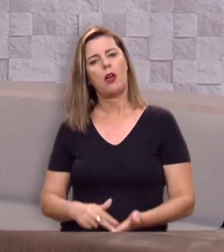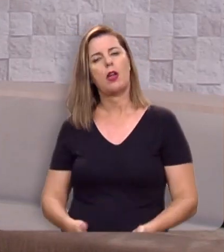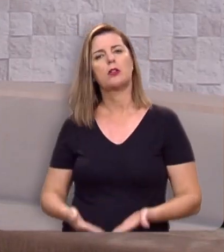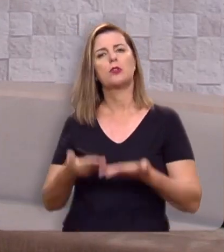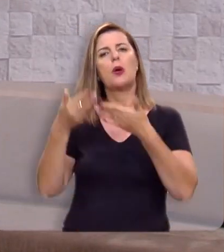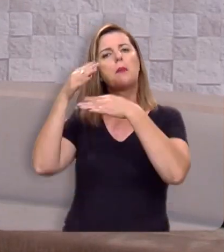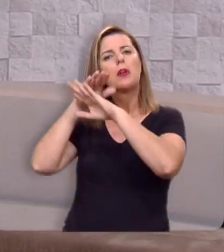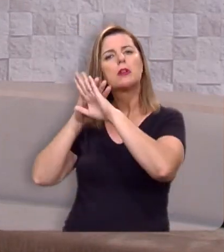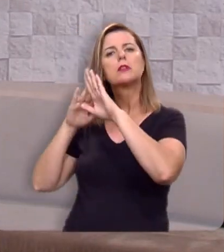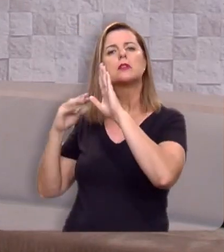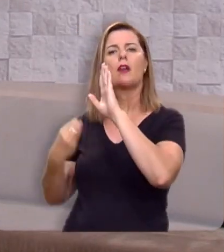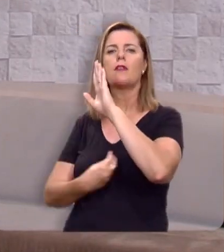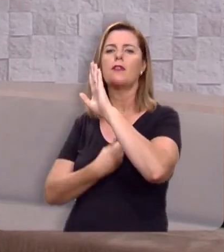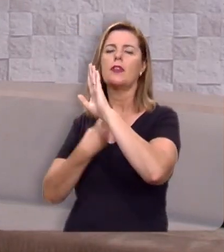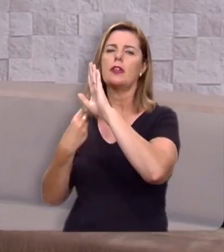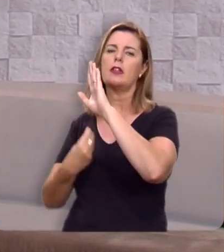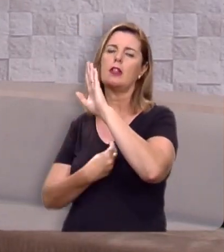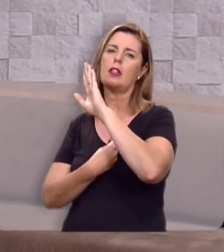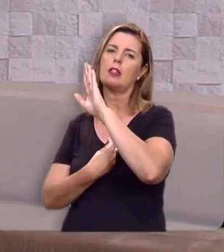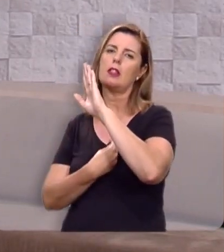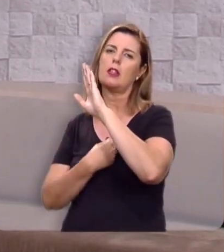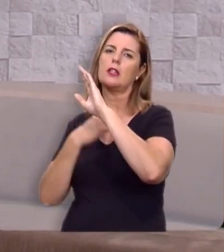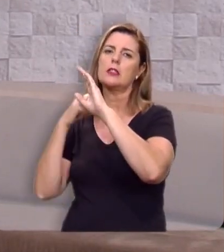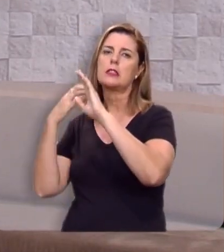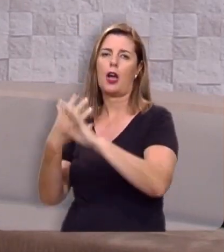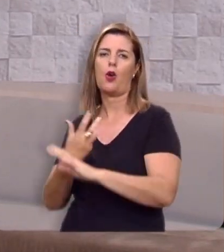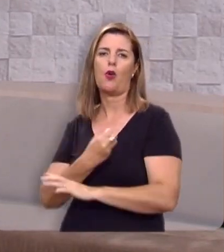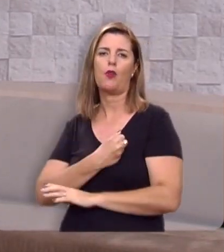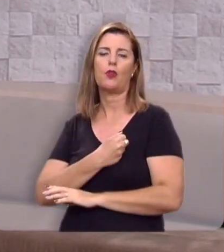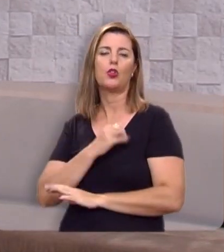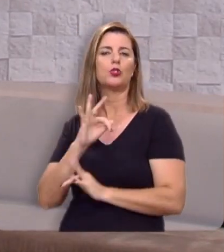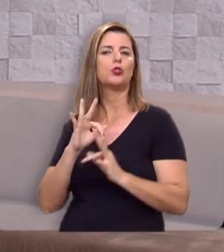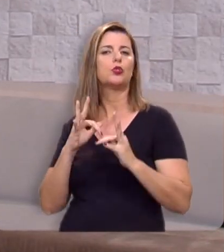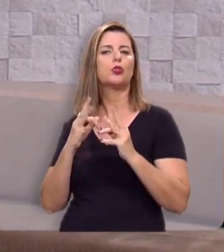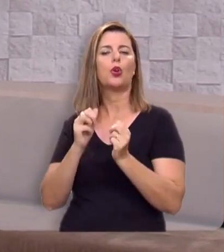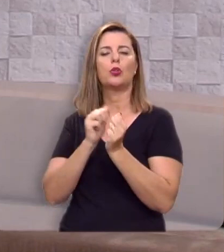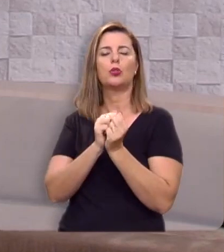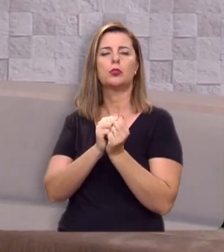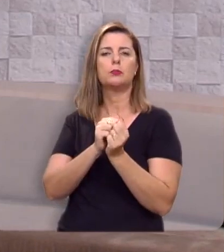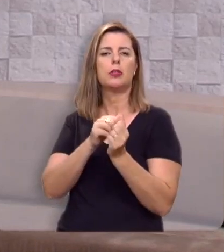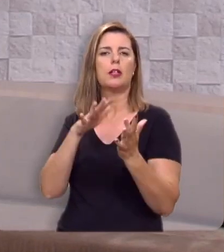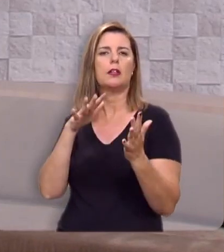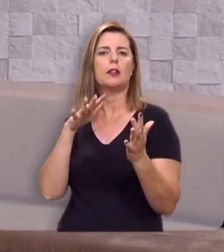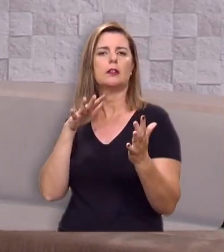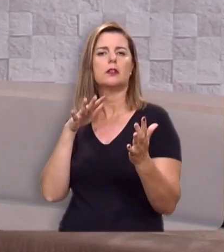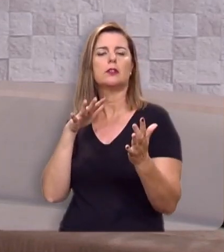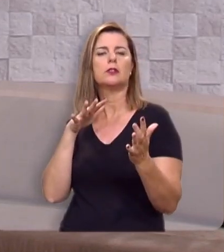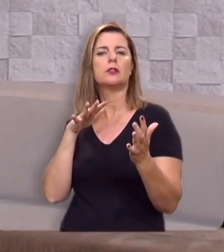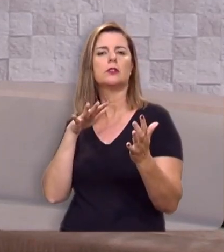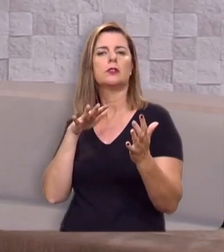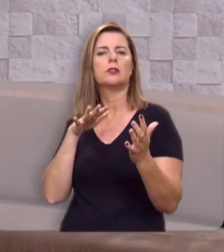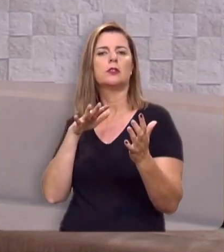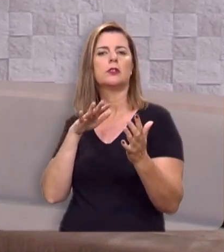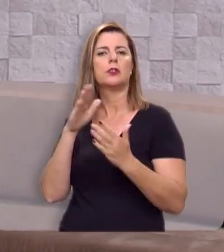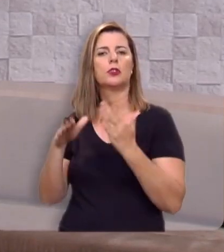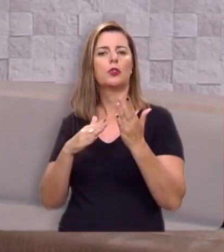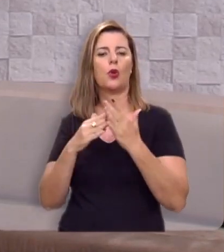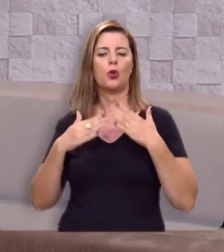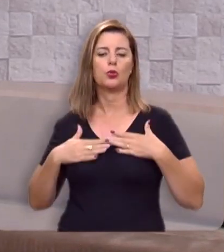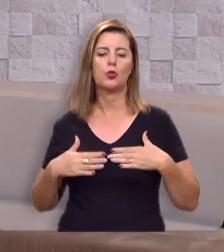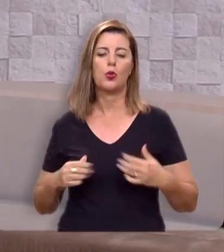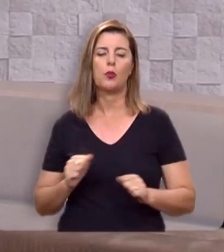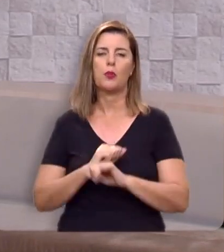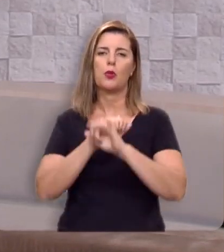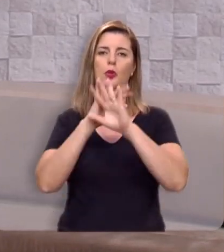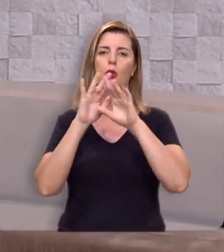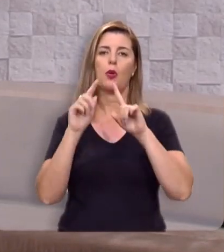para o céu, para a vida, a ressurreição da vida, os salvos, todos brilharão, todos terão um corpo